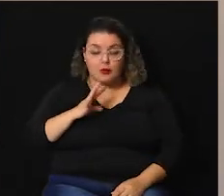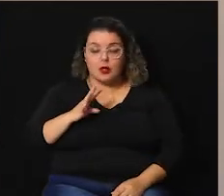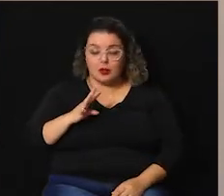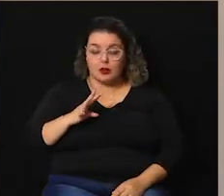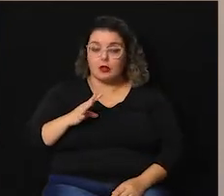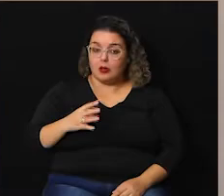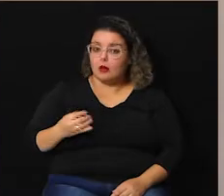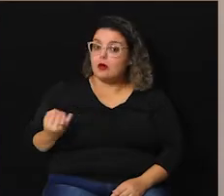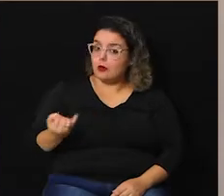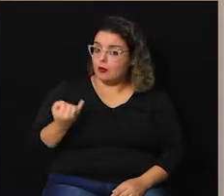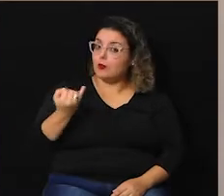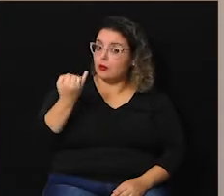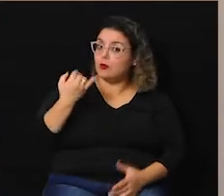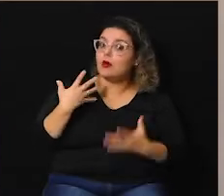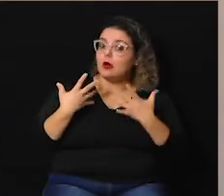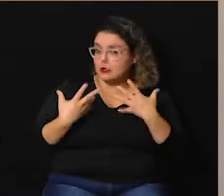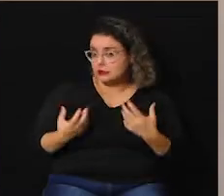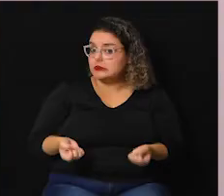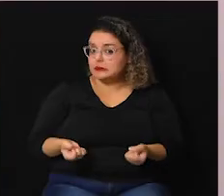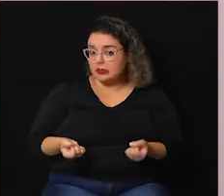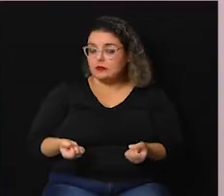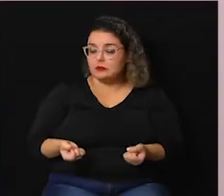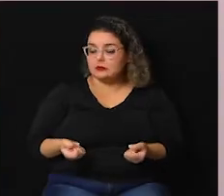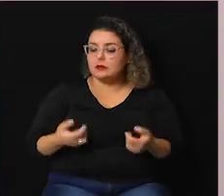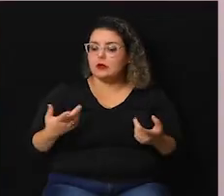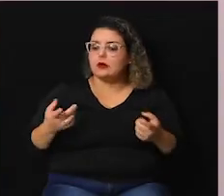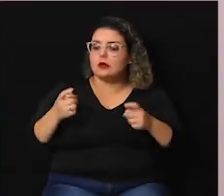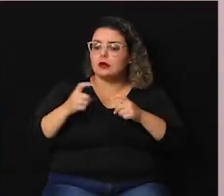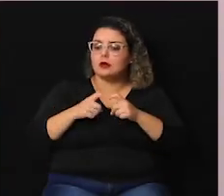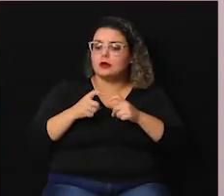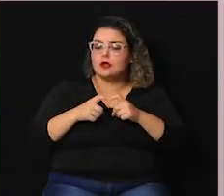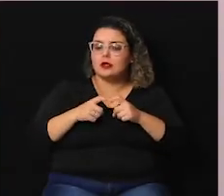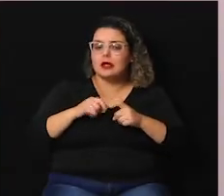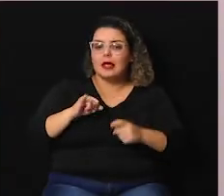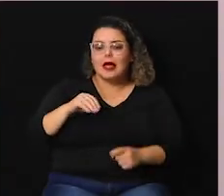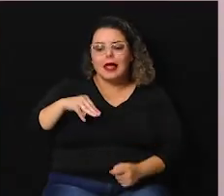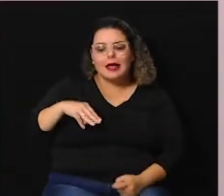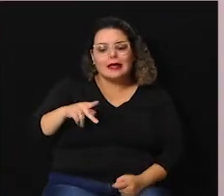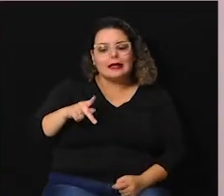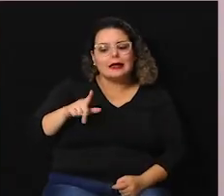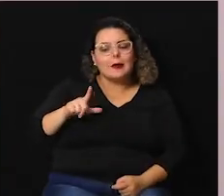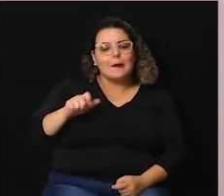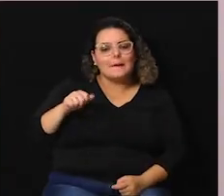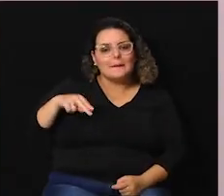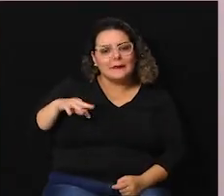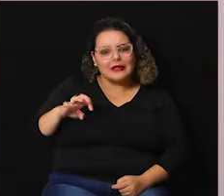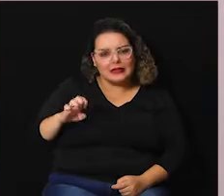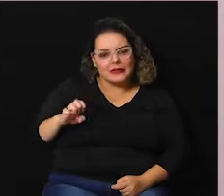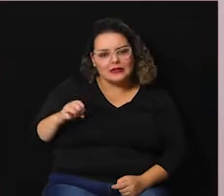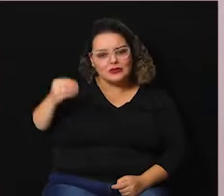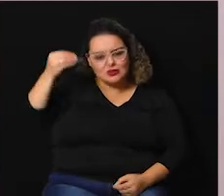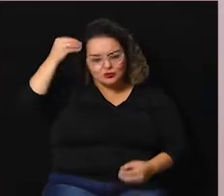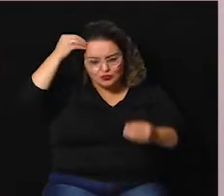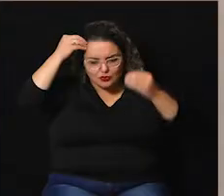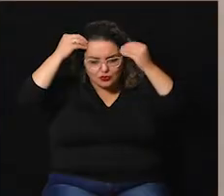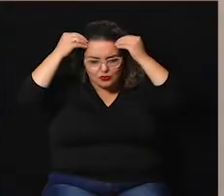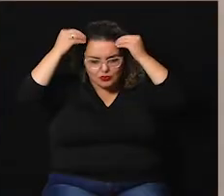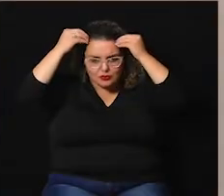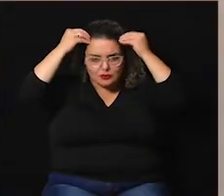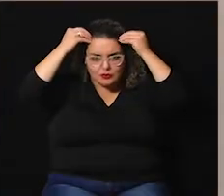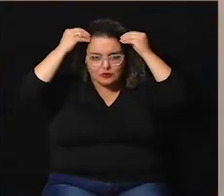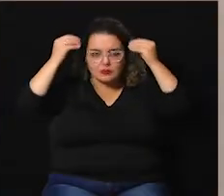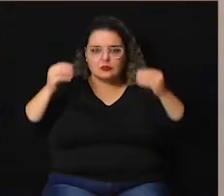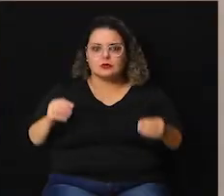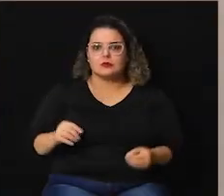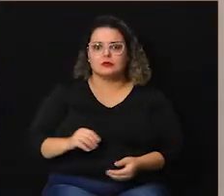muito válida, é muito aceitável. Doutor, e implante, cabe nesses casos?